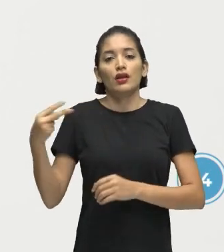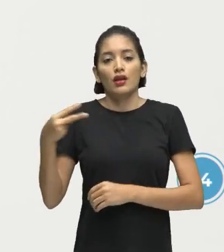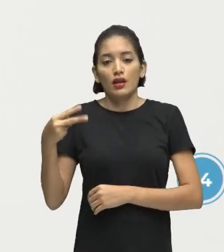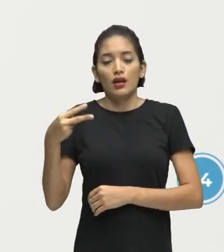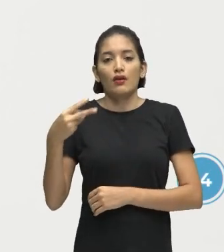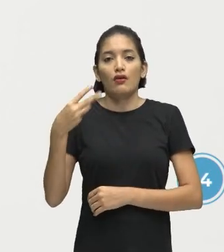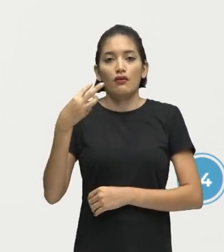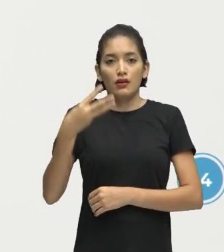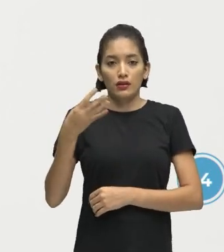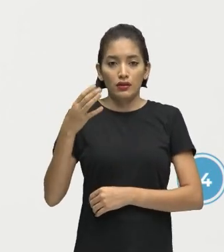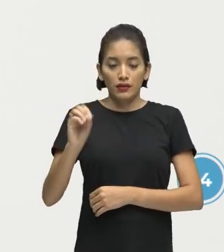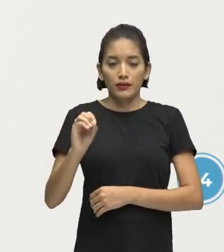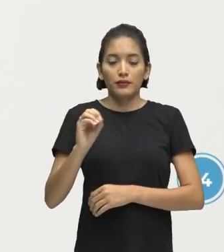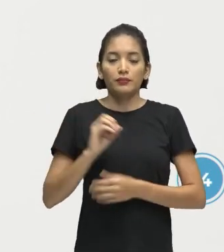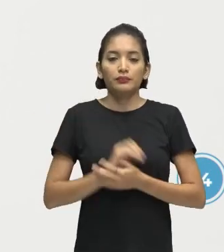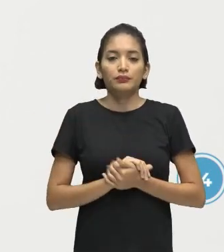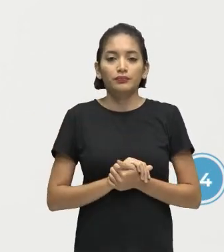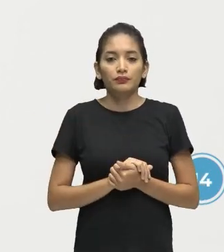a 30.